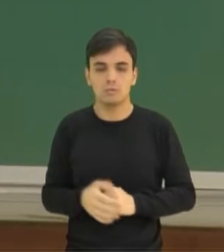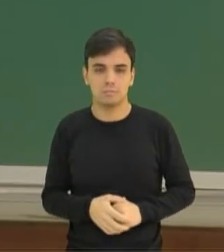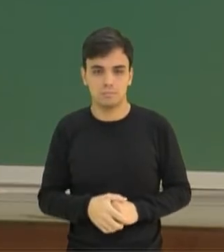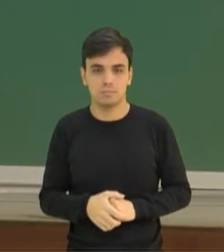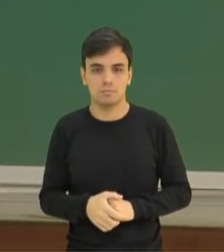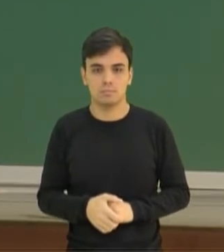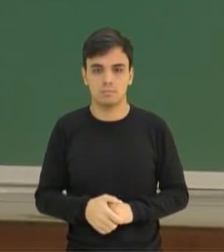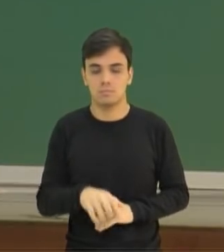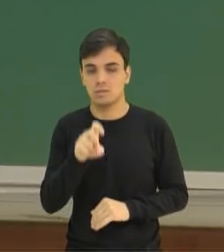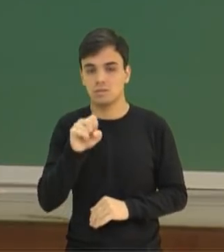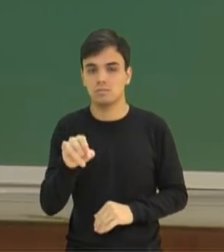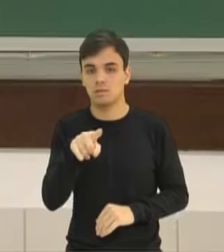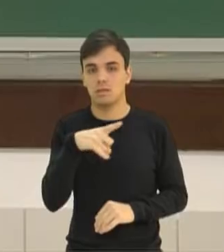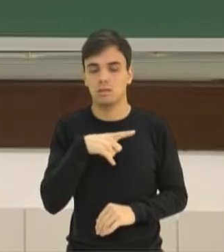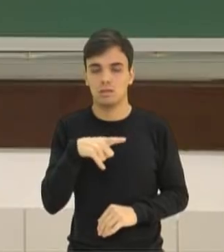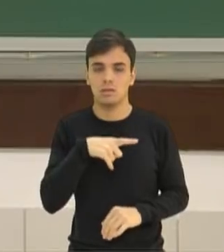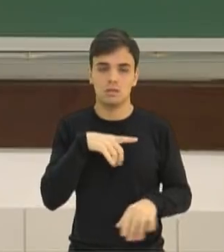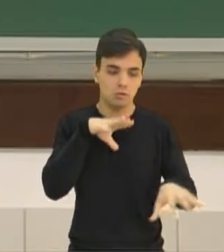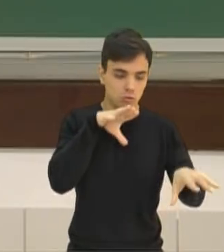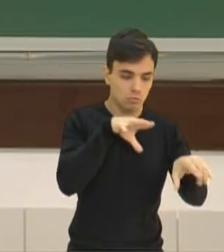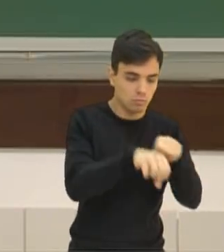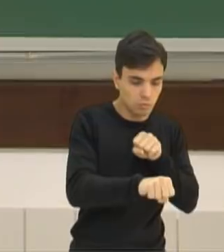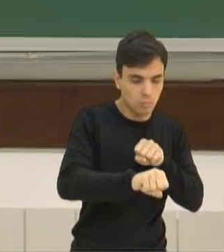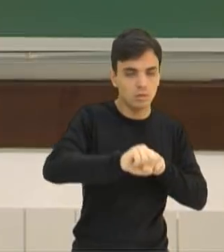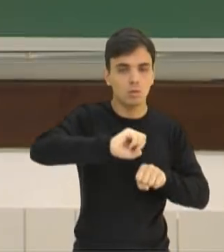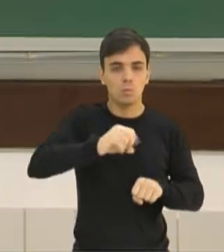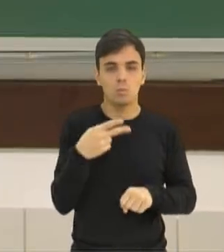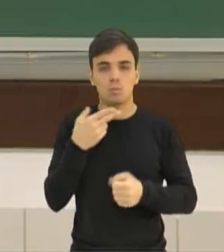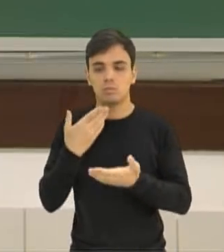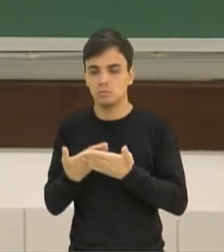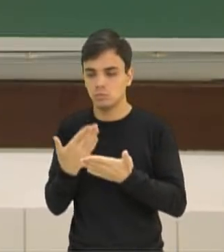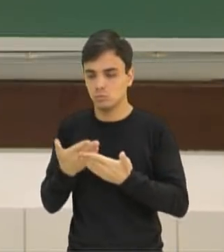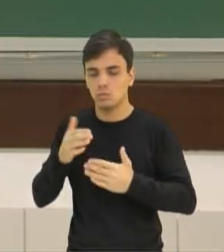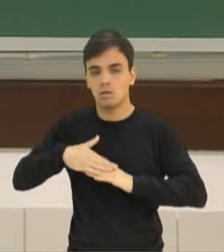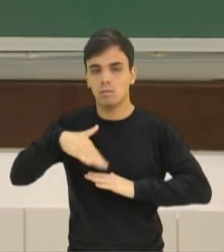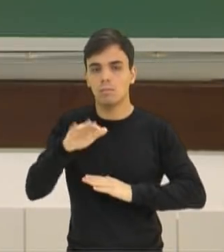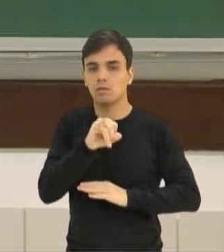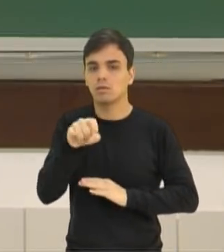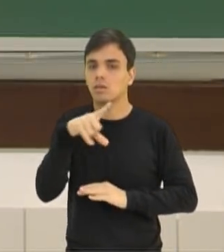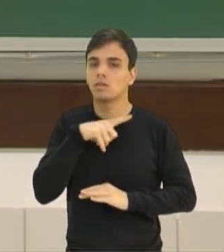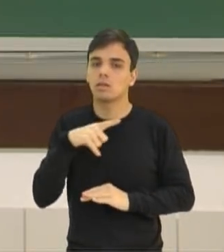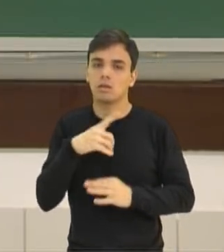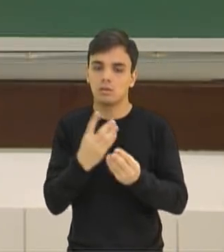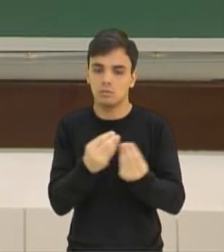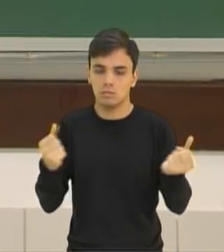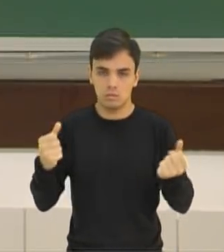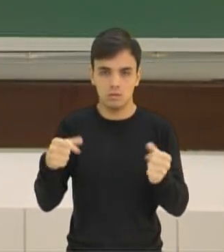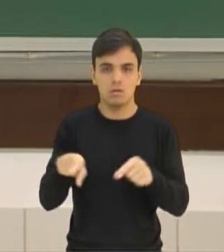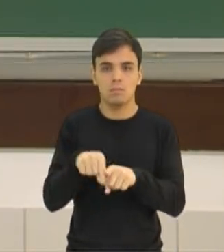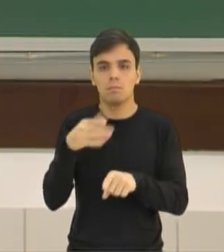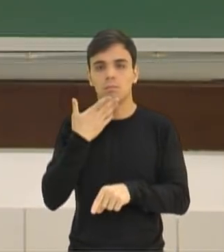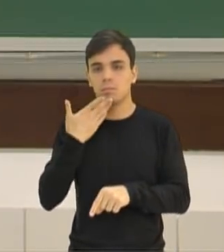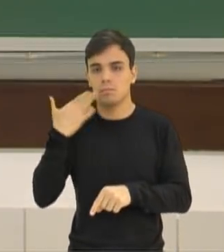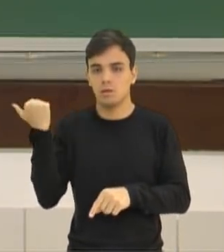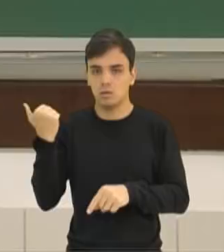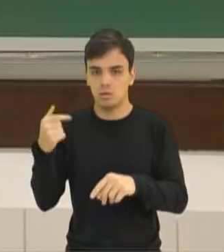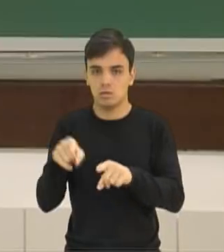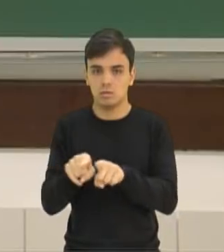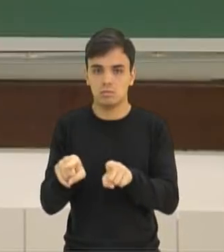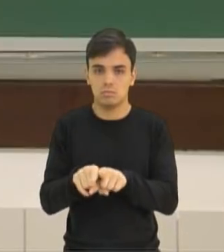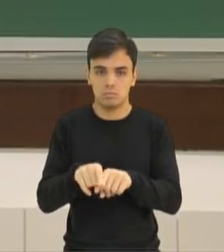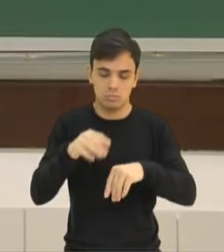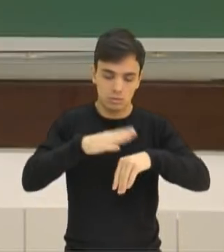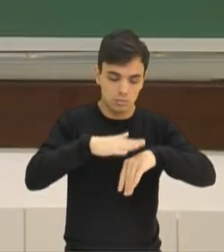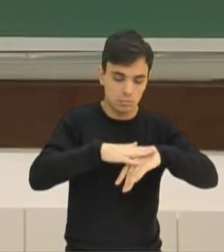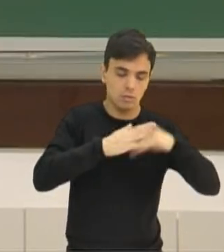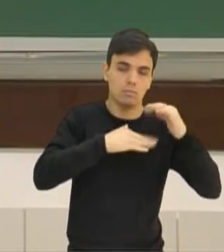aí, se você tem uma formação, tempo de estudo maior, você vai ter uma qualificação melhor, você vai ser uma mão